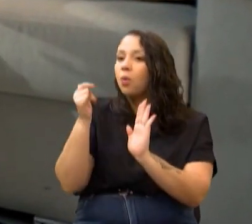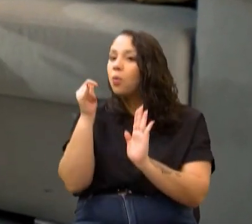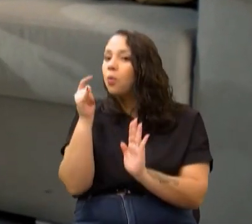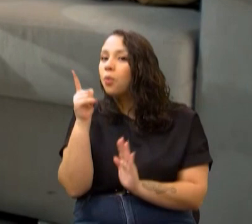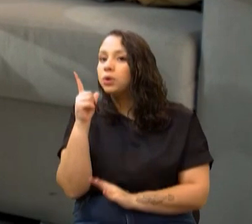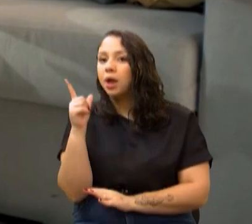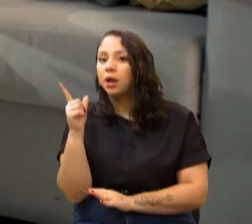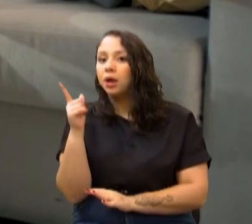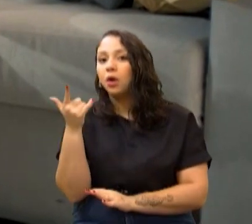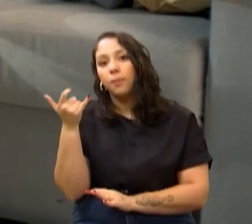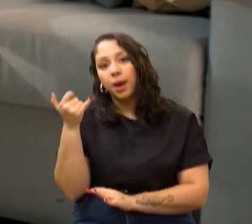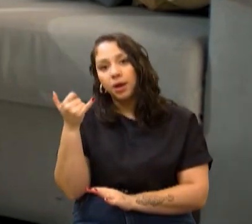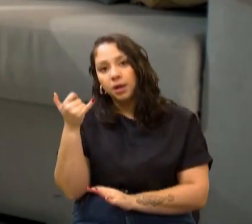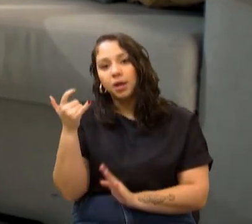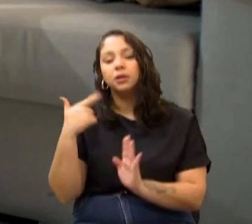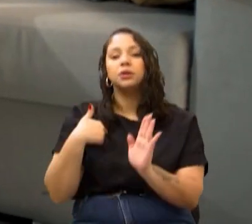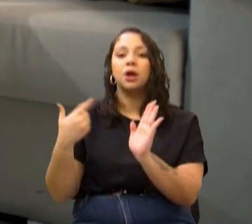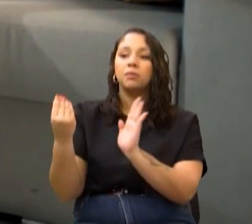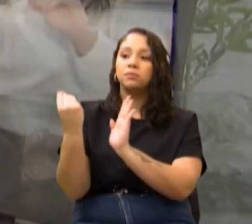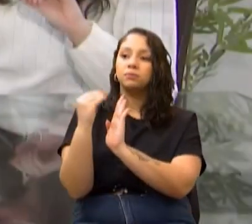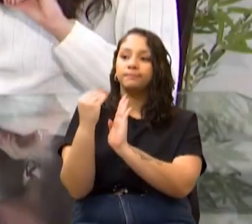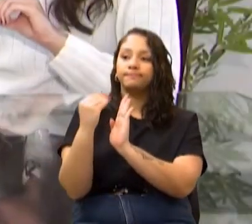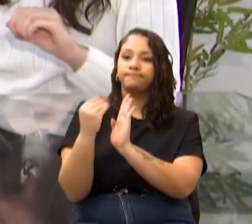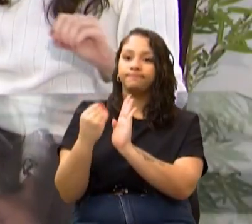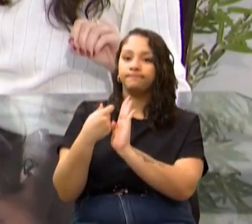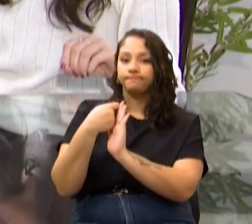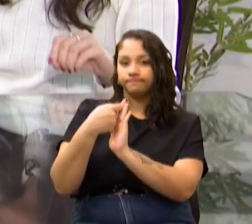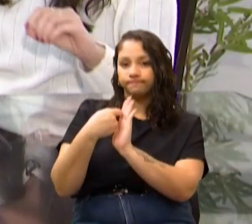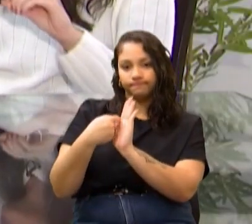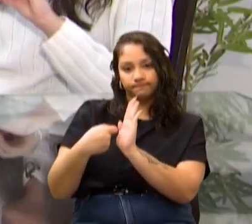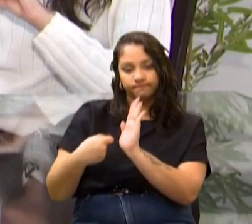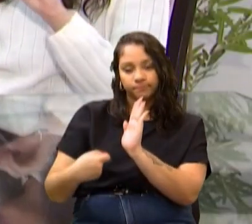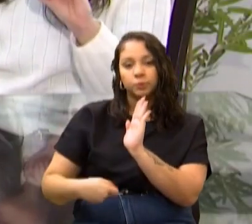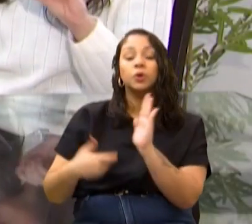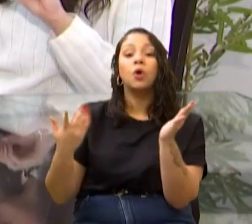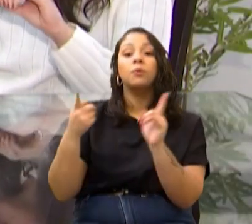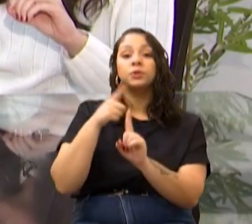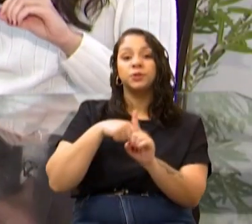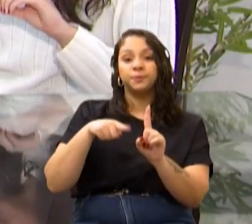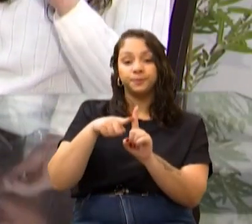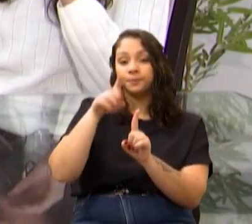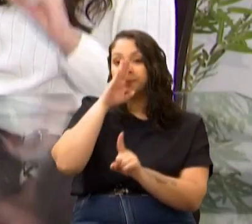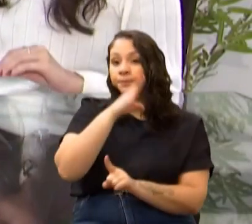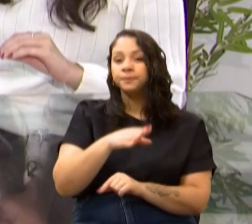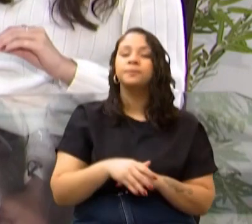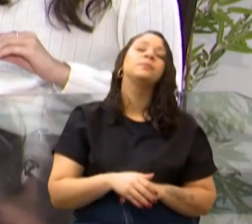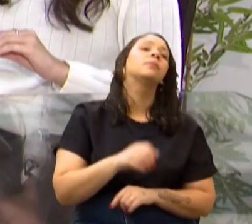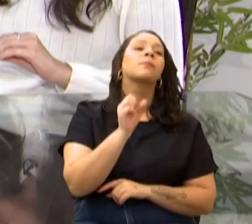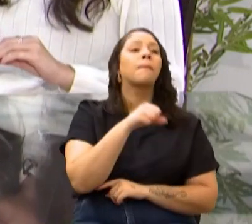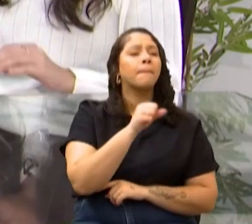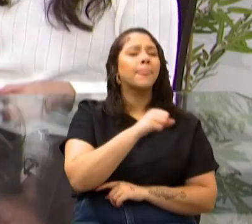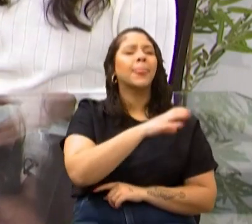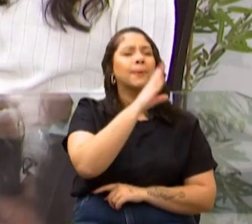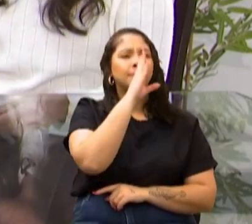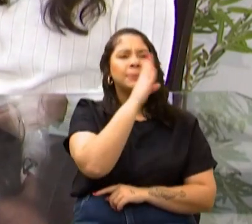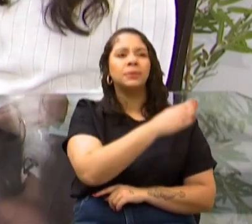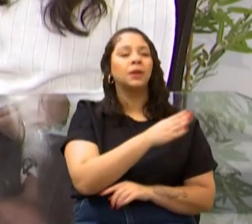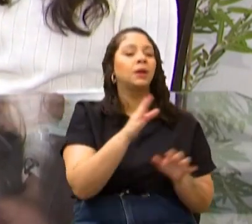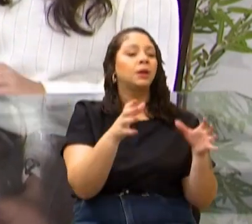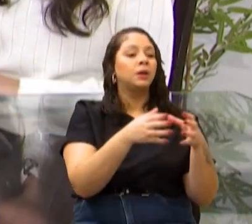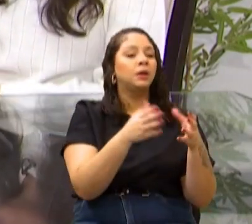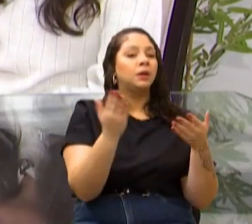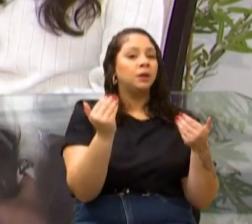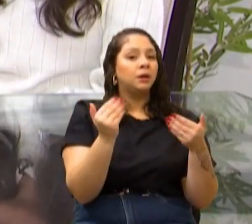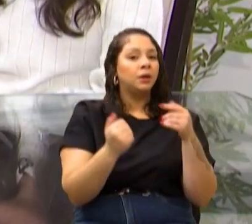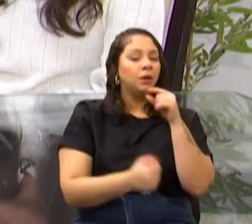um papel mesmo, uma caneta e já ir delimitando os objetivos e traçando as prioridades, é isso? Principalmente